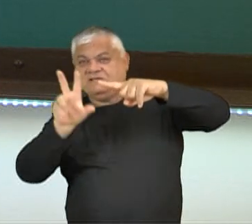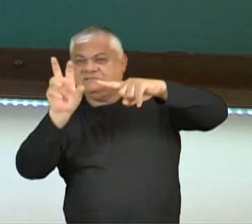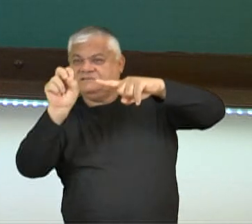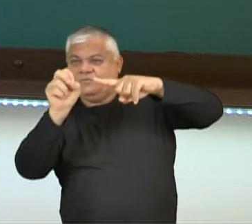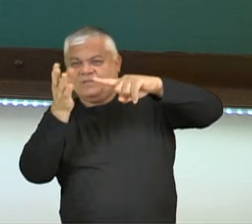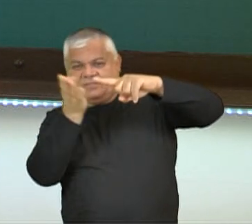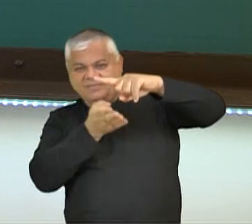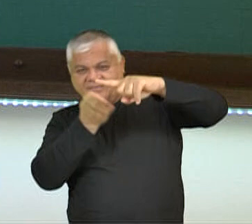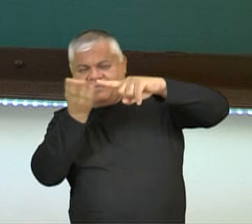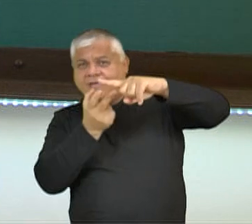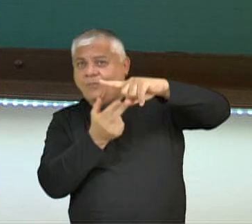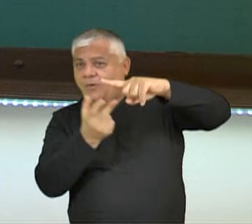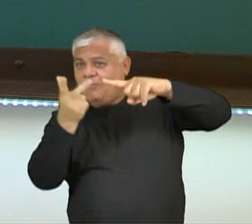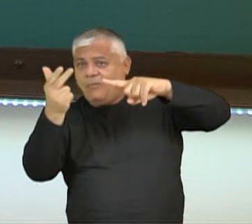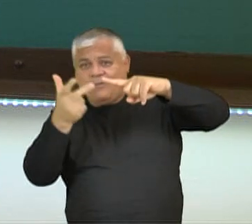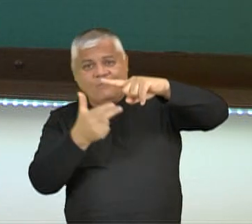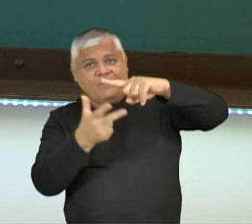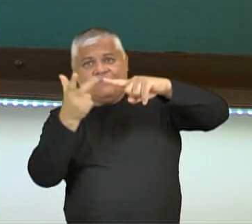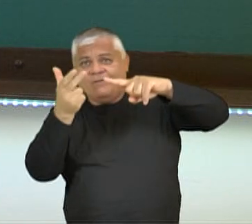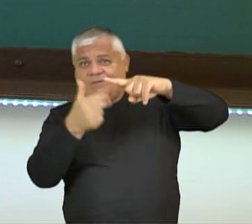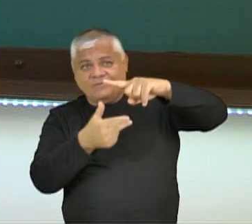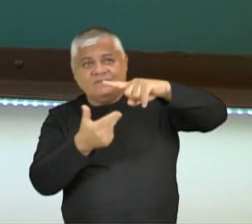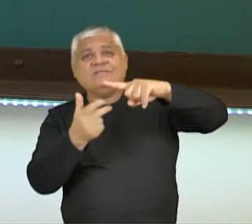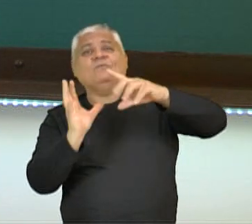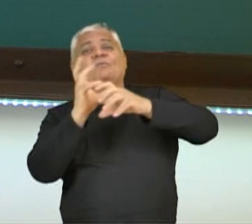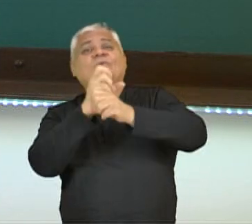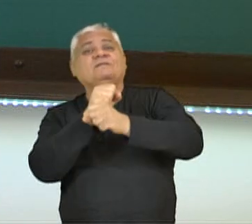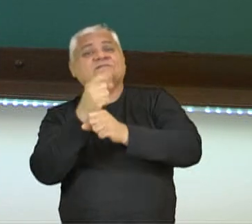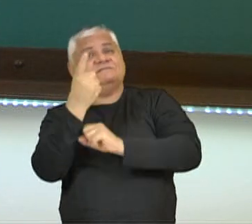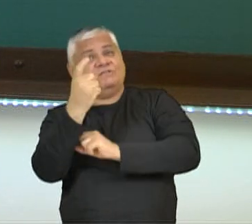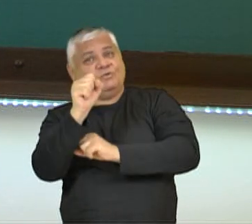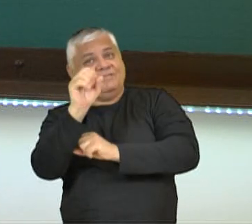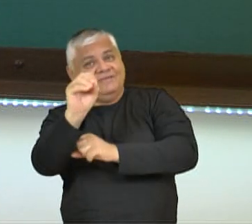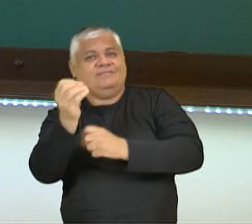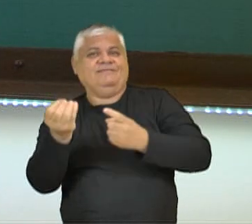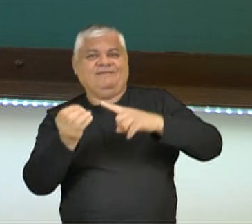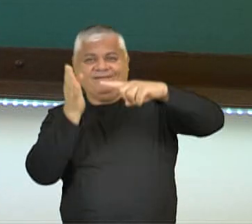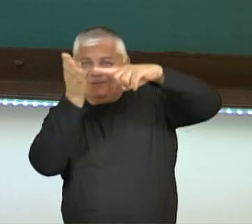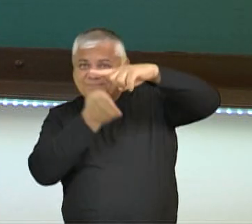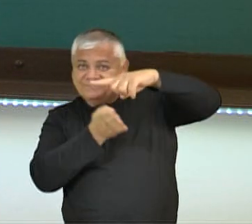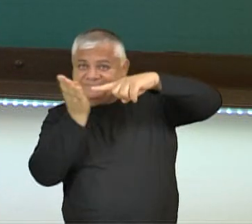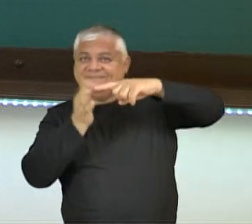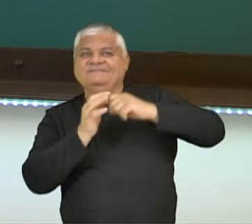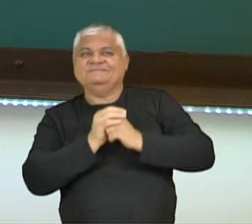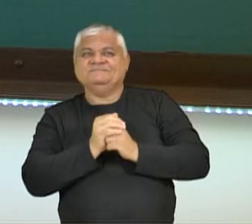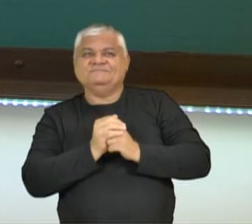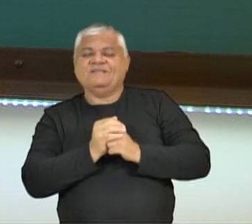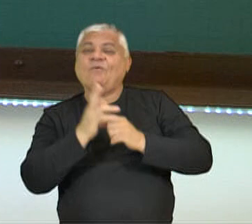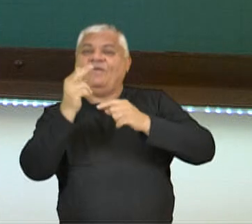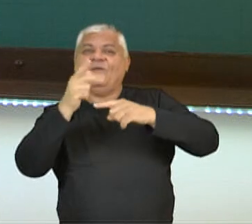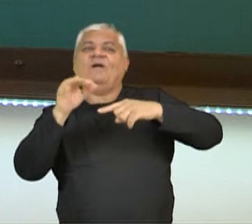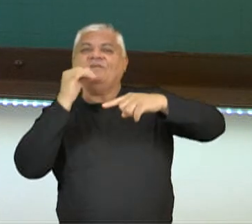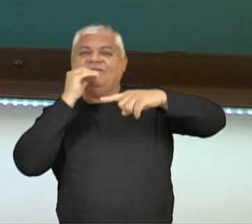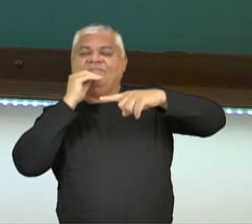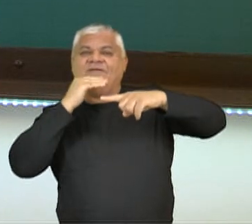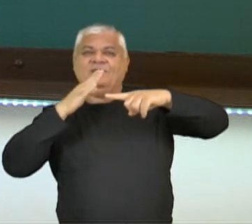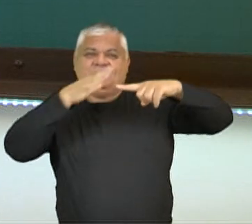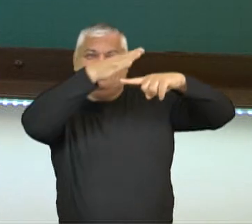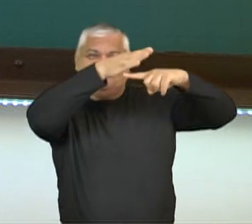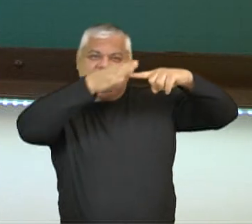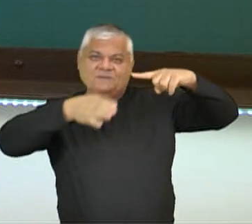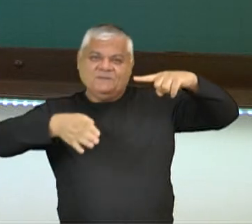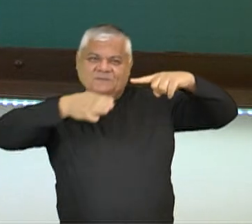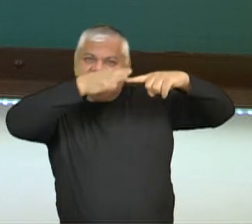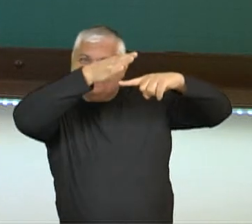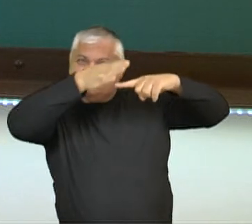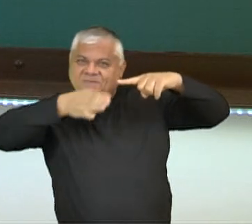estão no mesmo lado de uma reta? Então, eles fecham 180 graus. A mesma coisa você poderia fazer com o beta e o